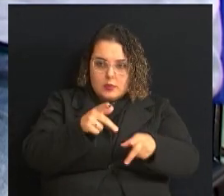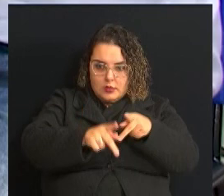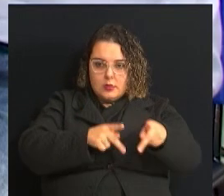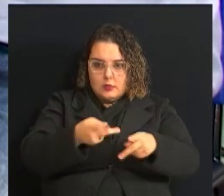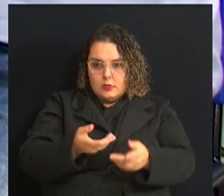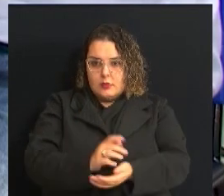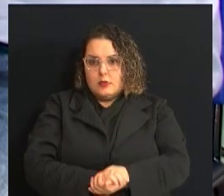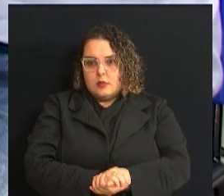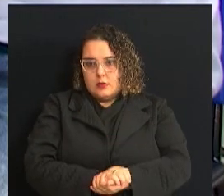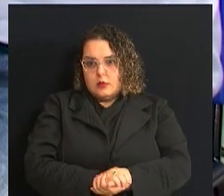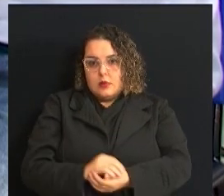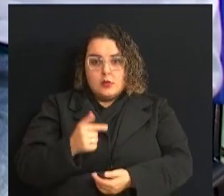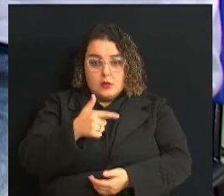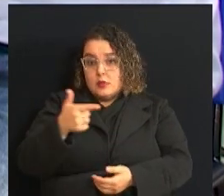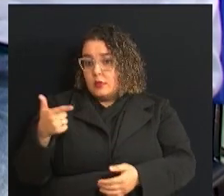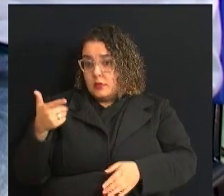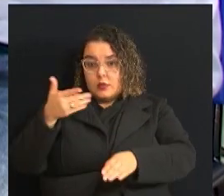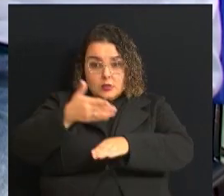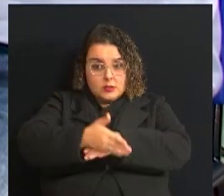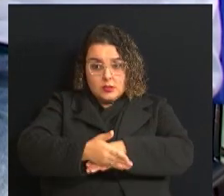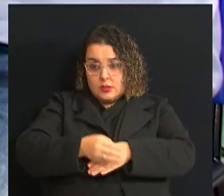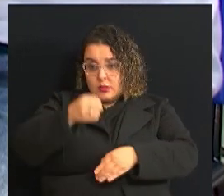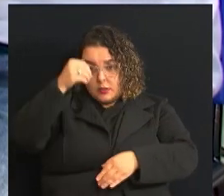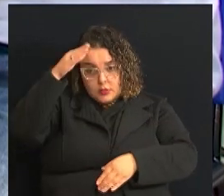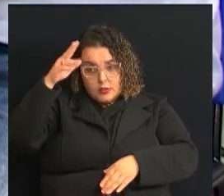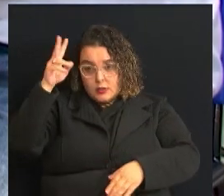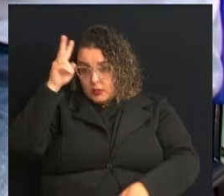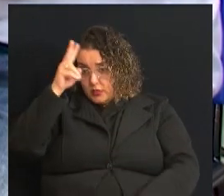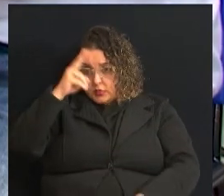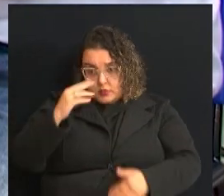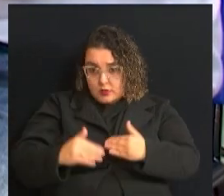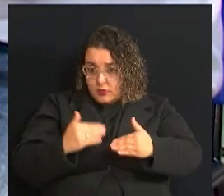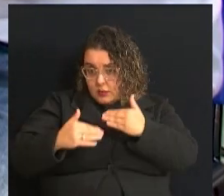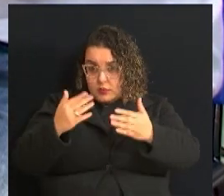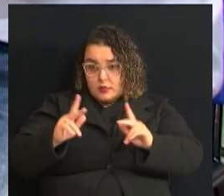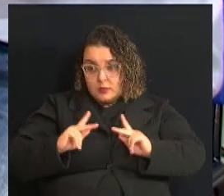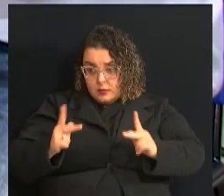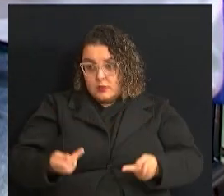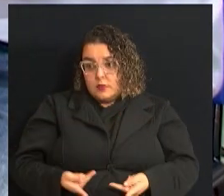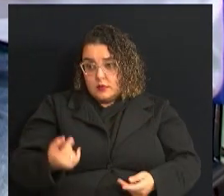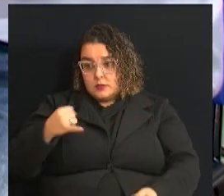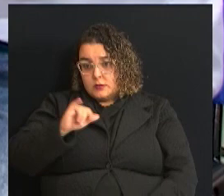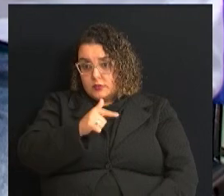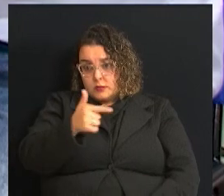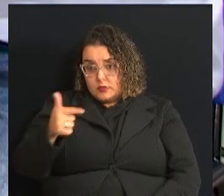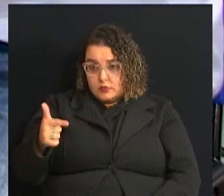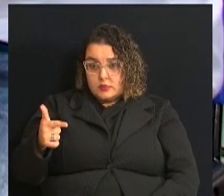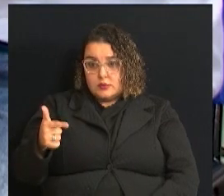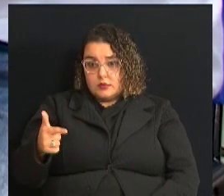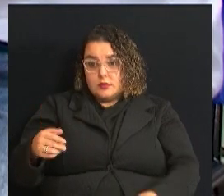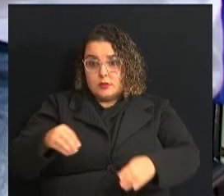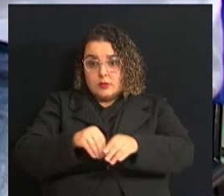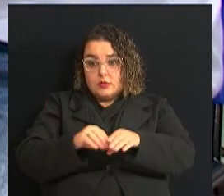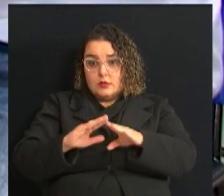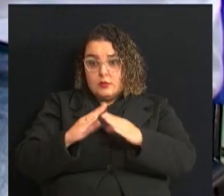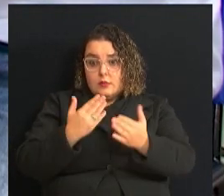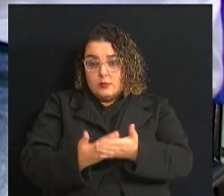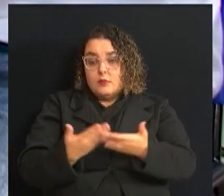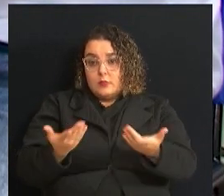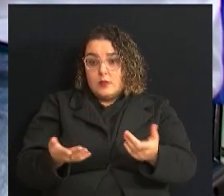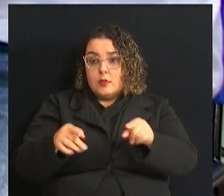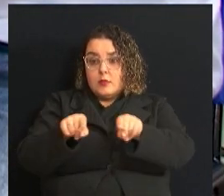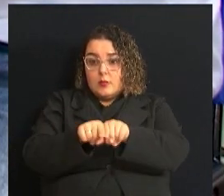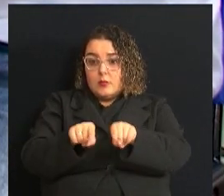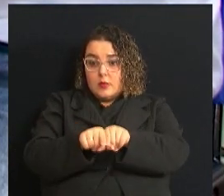que não teria acesso a esse conhecimento historicamente produzido pela humanidade se não tivesse dentro da escola, como também